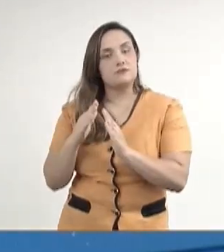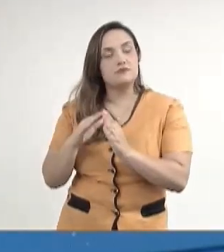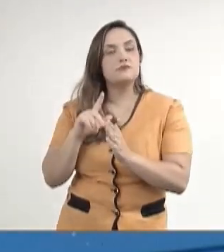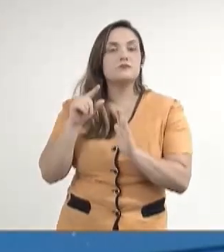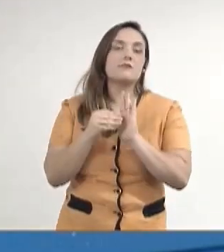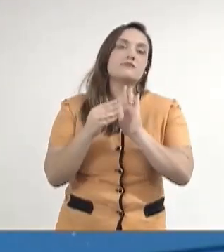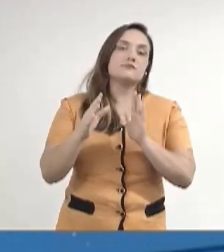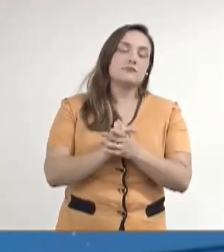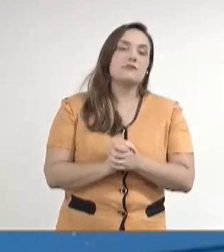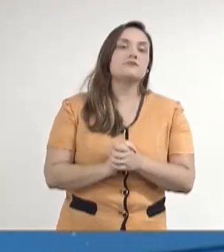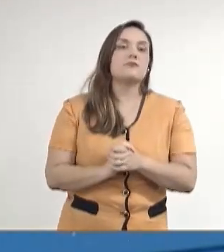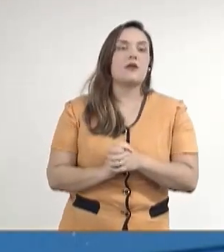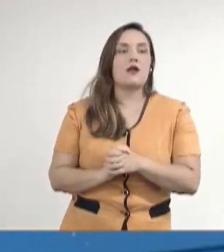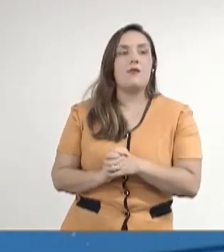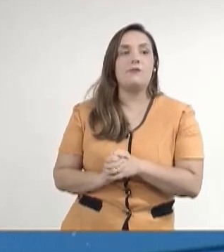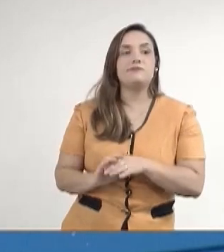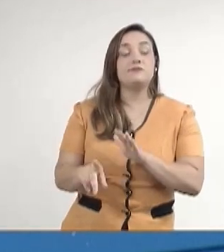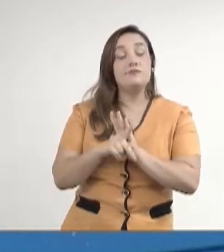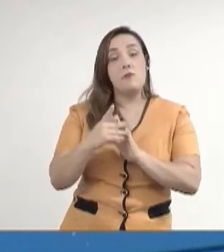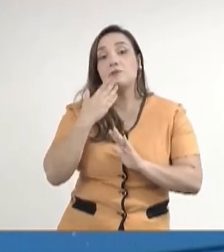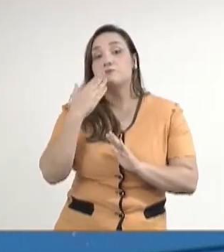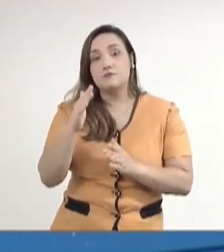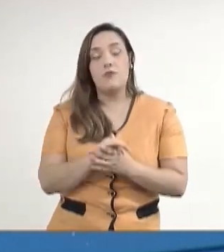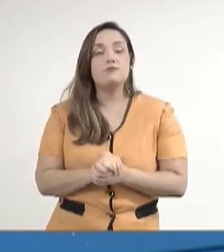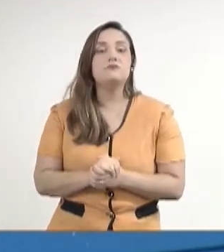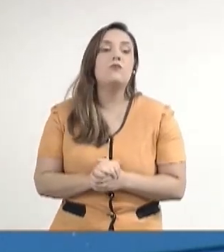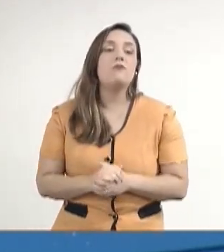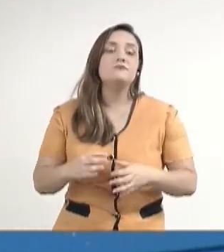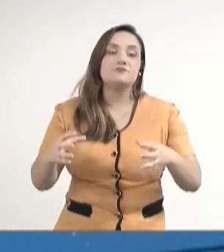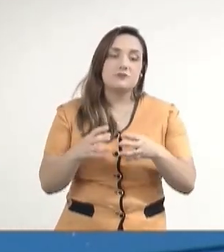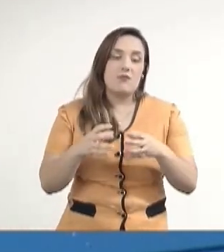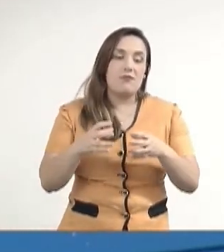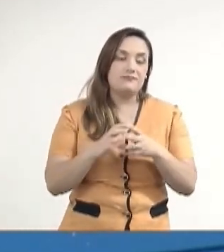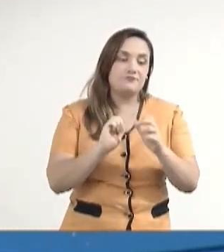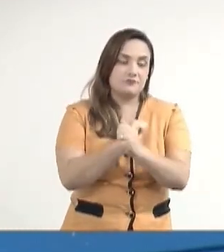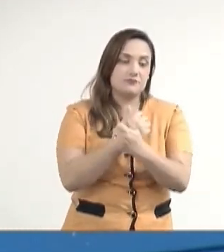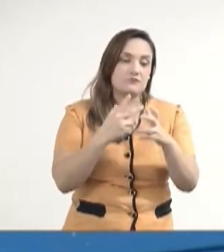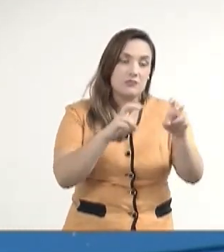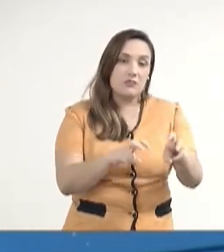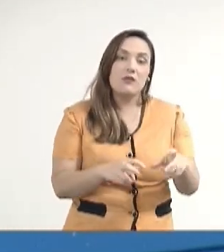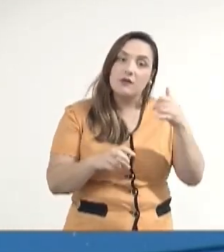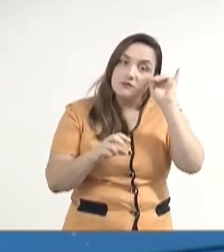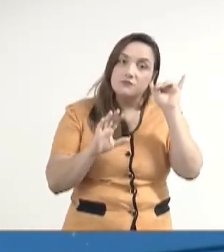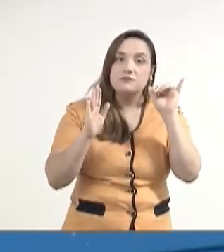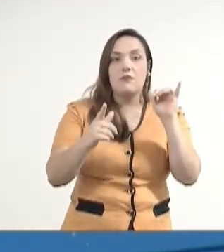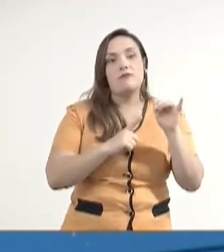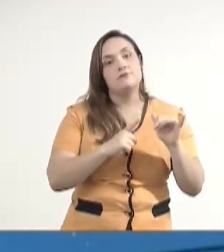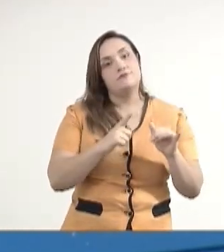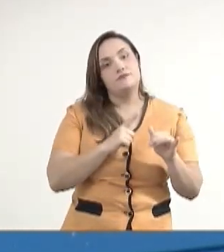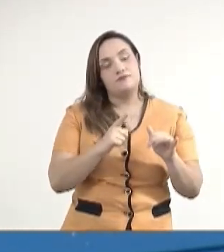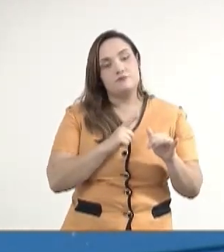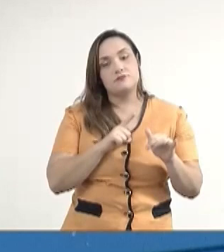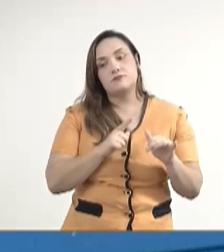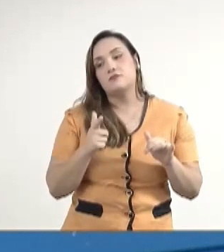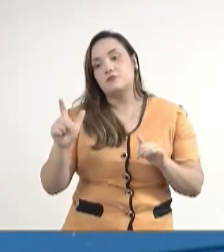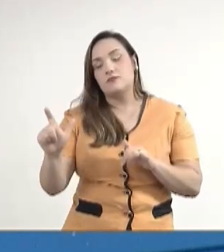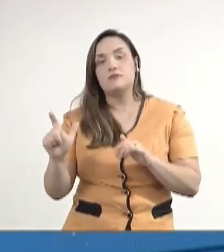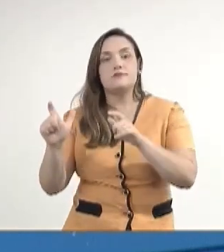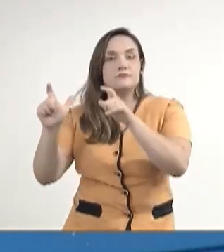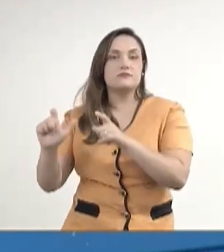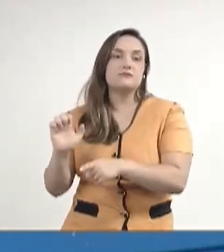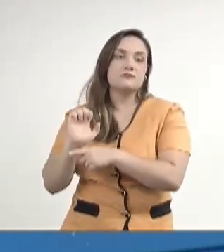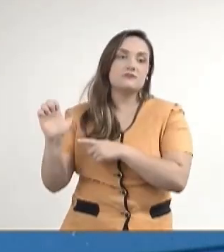Essa indicação, senhor presidente, veio atendendo um pedido de um grupo da agricultura familiar. Já existe estudos em outros